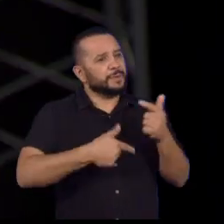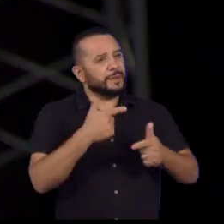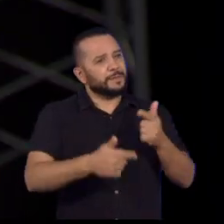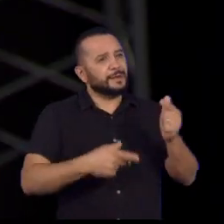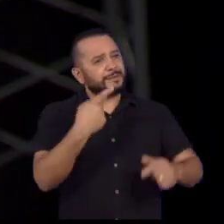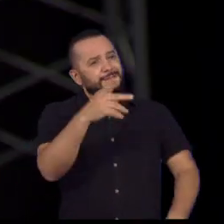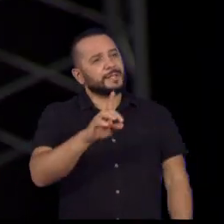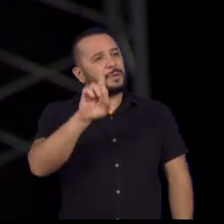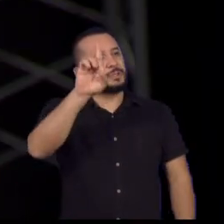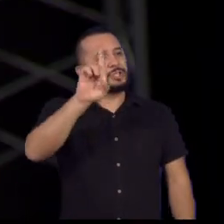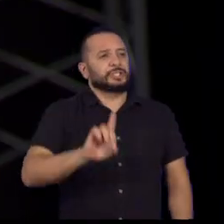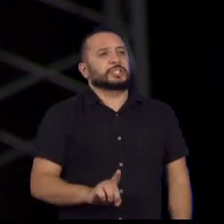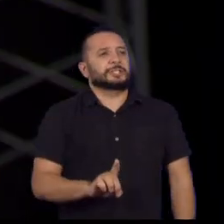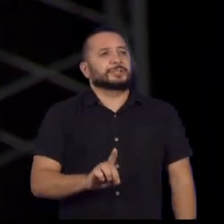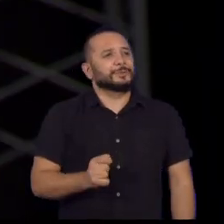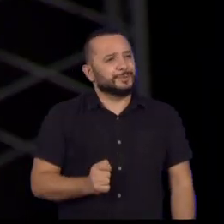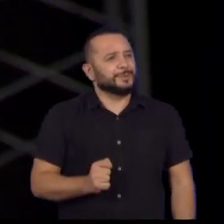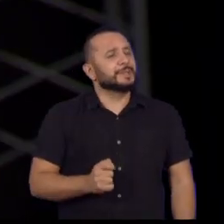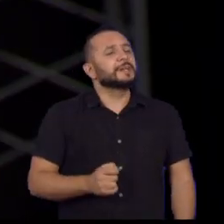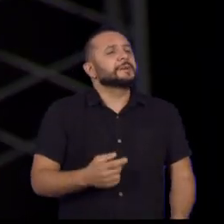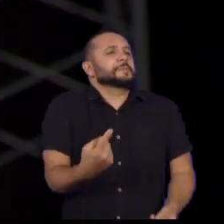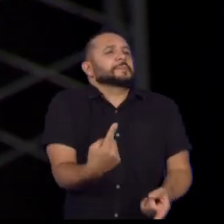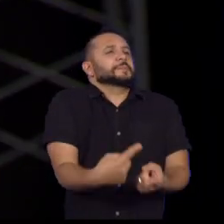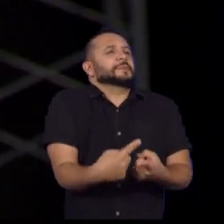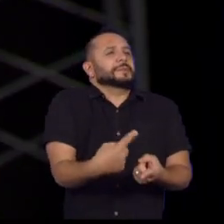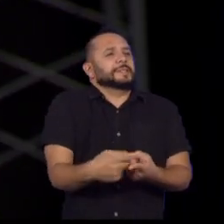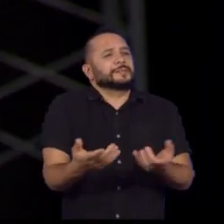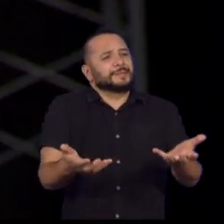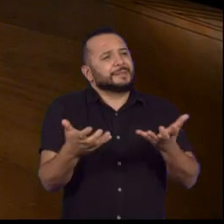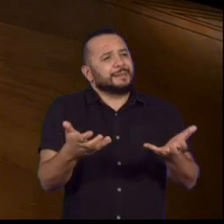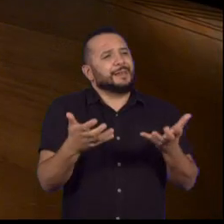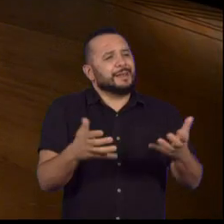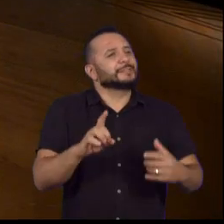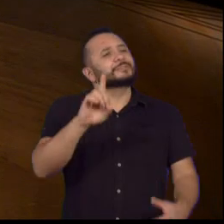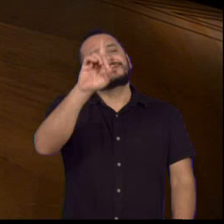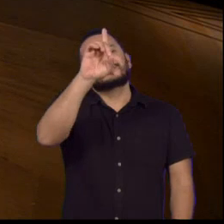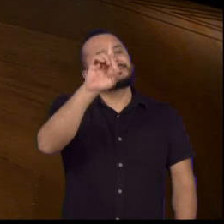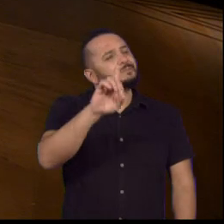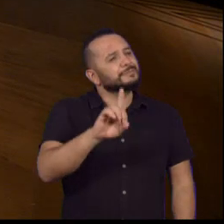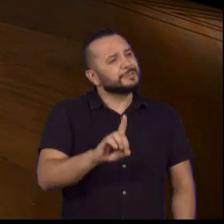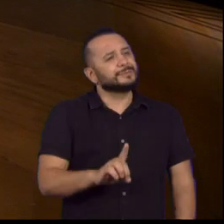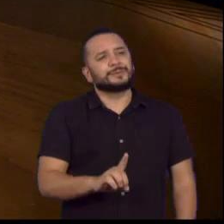direção. Qual foi o impulso que te levou a dirigir teatro?